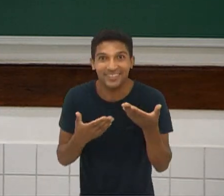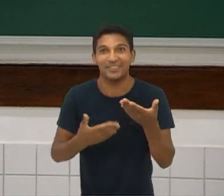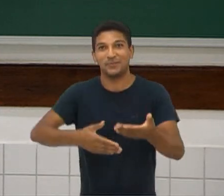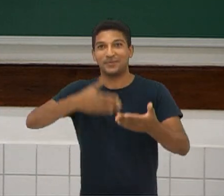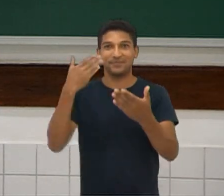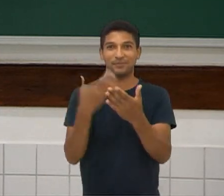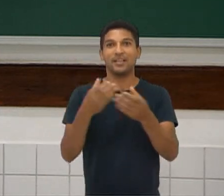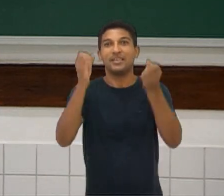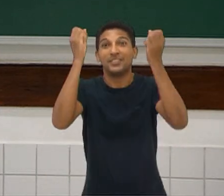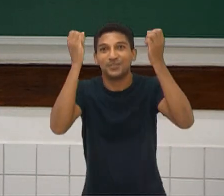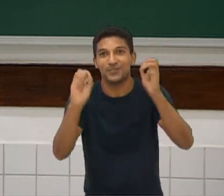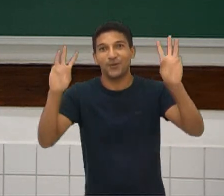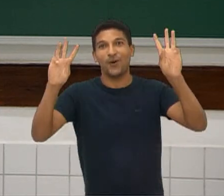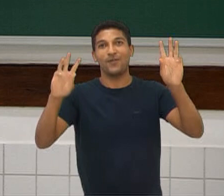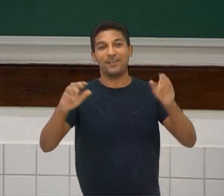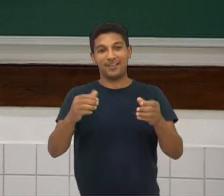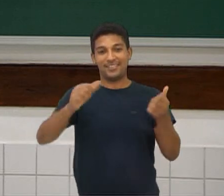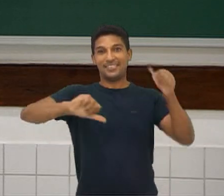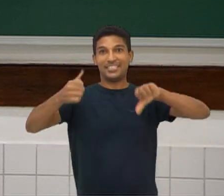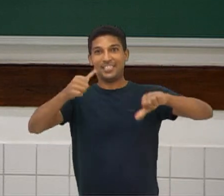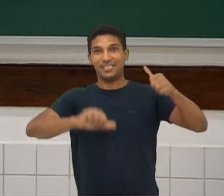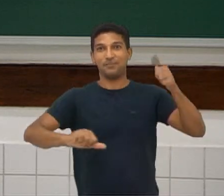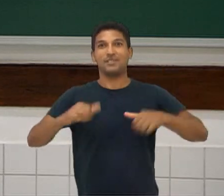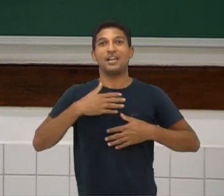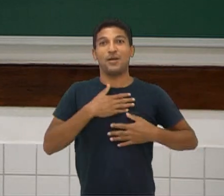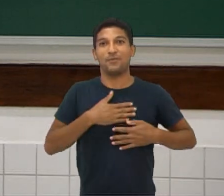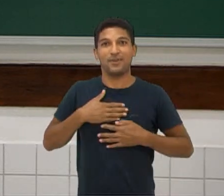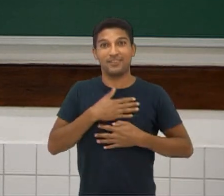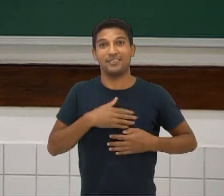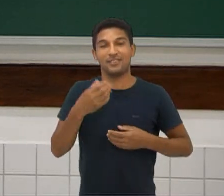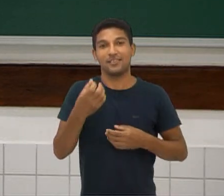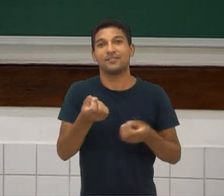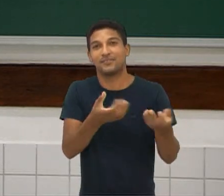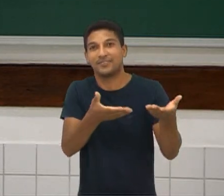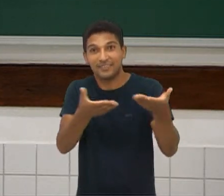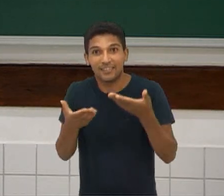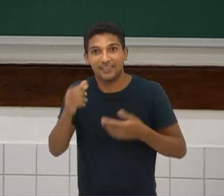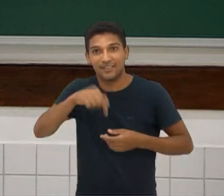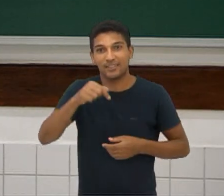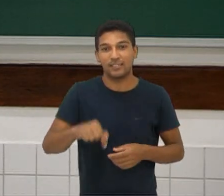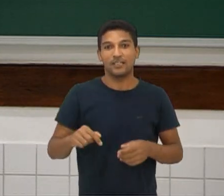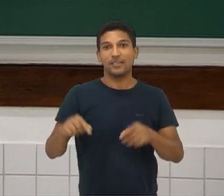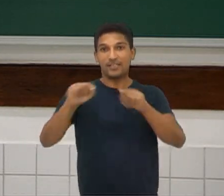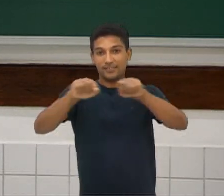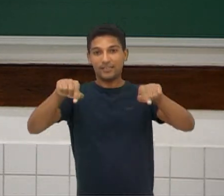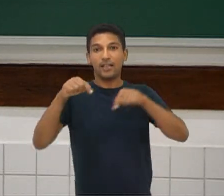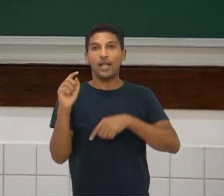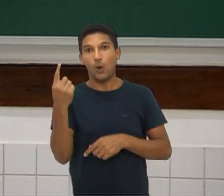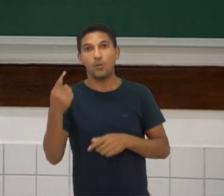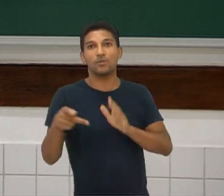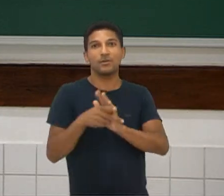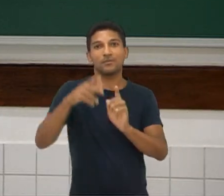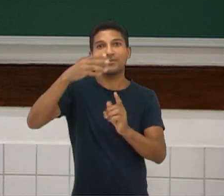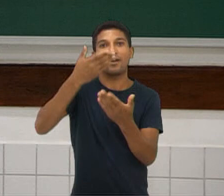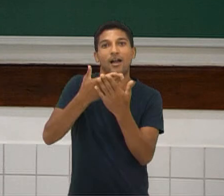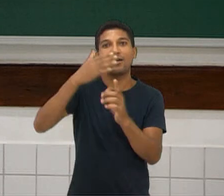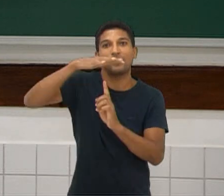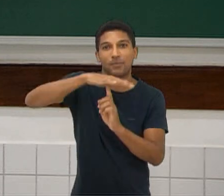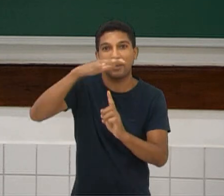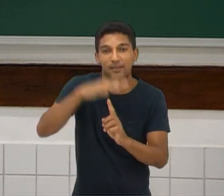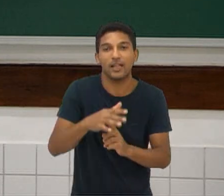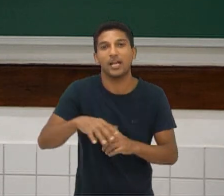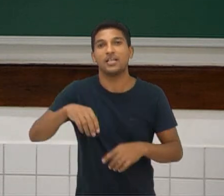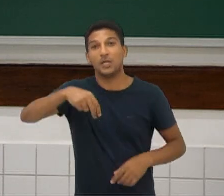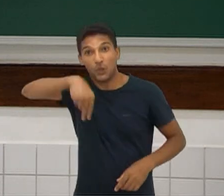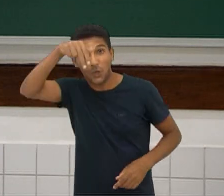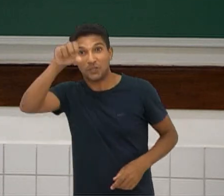para mais esse show de química! Muito prazer em tê-los aqui diretamente nos estúdios um do Aula Paraná, para onde quer que você esteja, de norte a